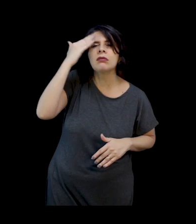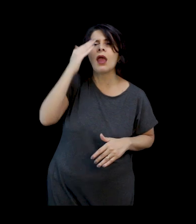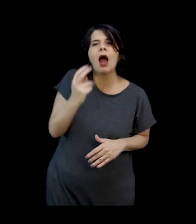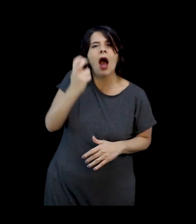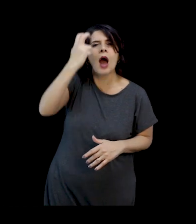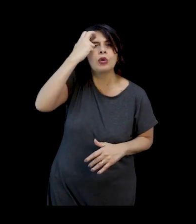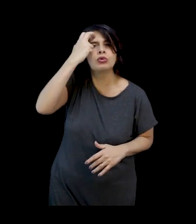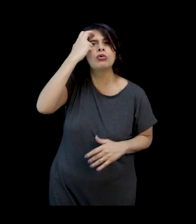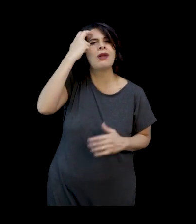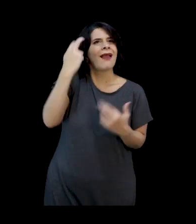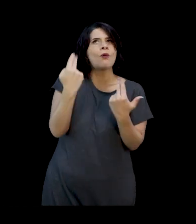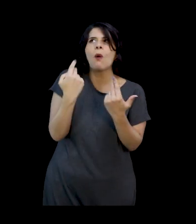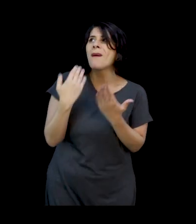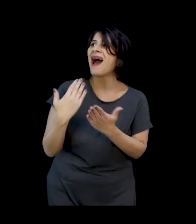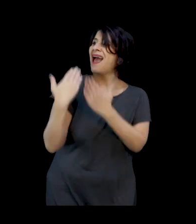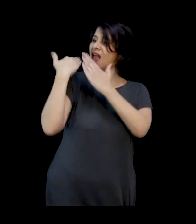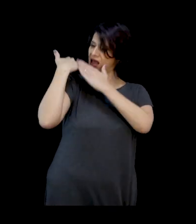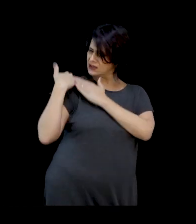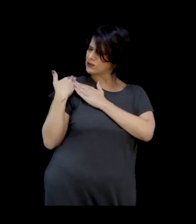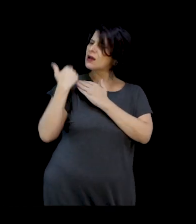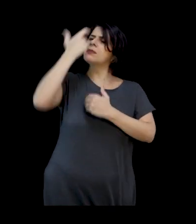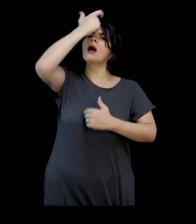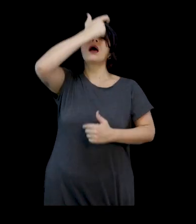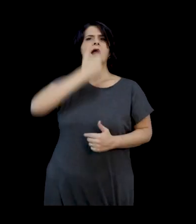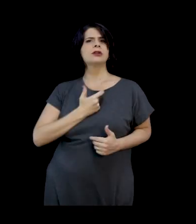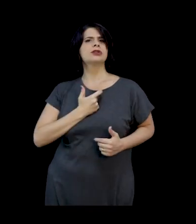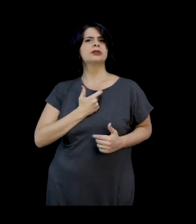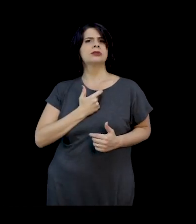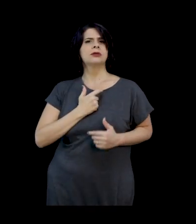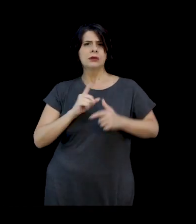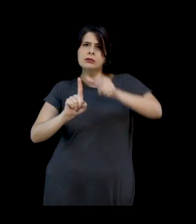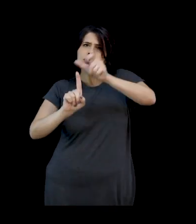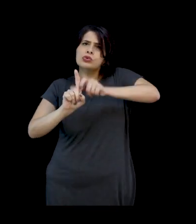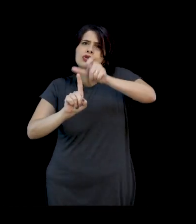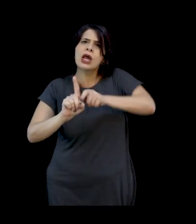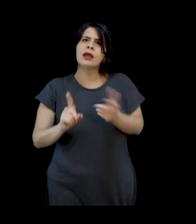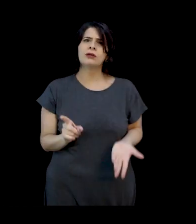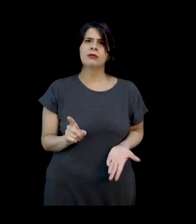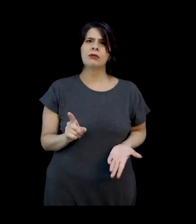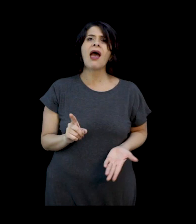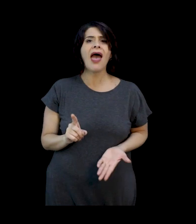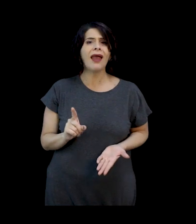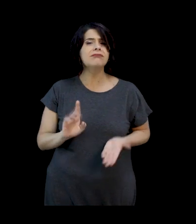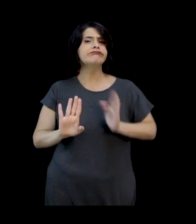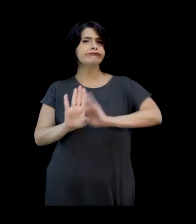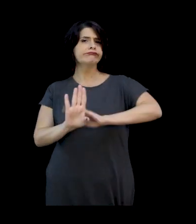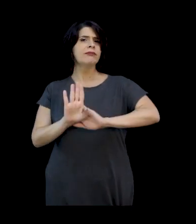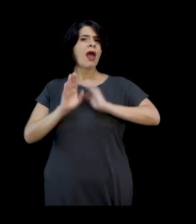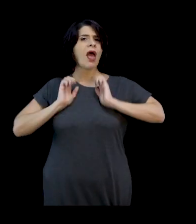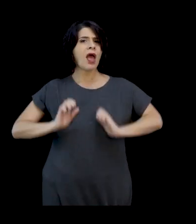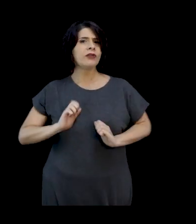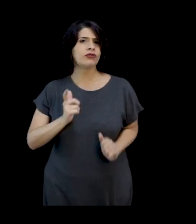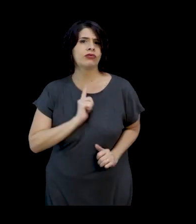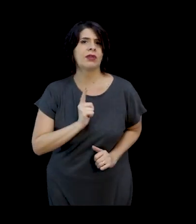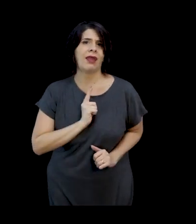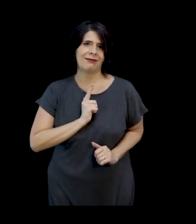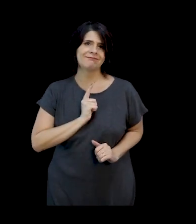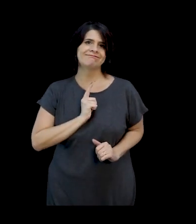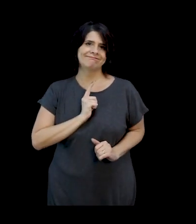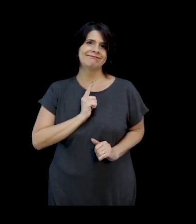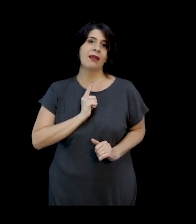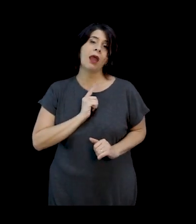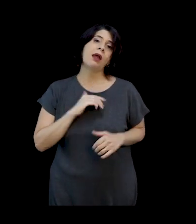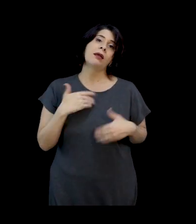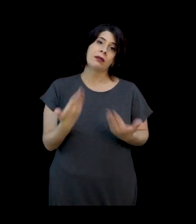de encarar a cultura como uma responsabilidade do sujeito é uma dimensão quase ética da cultura que é colocada pelo